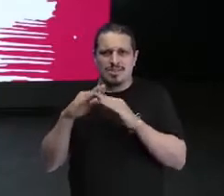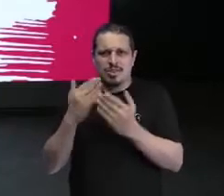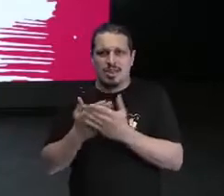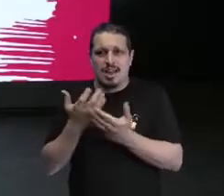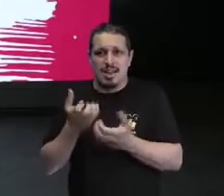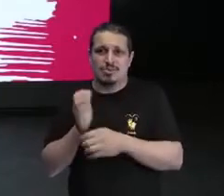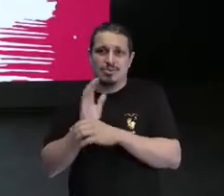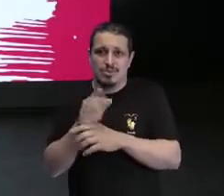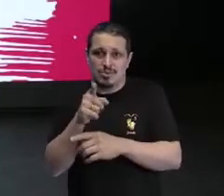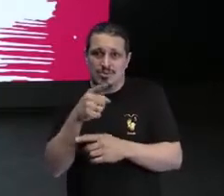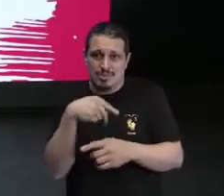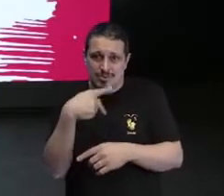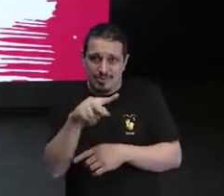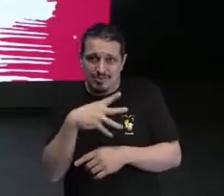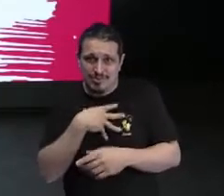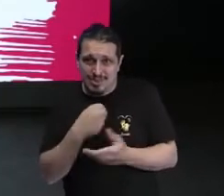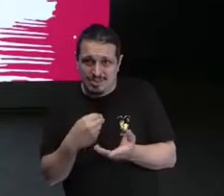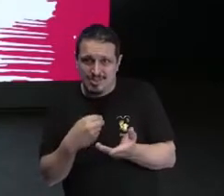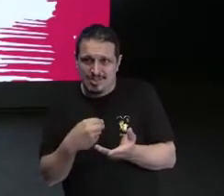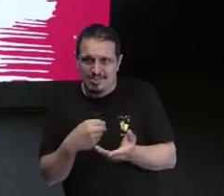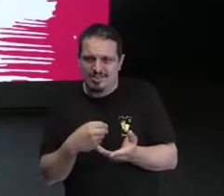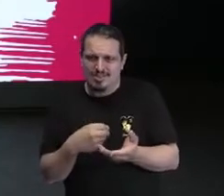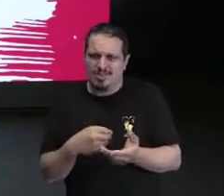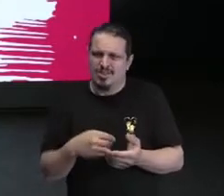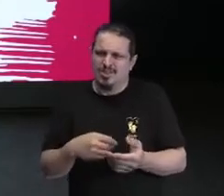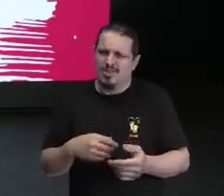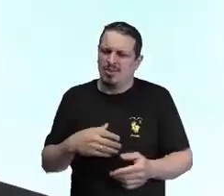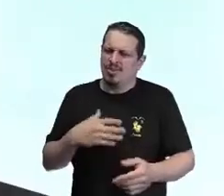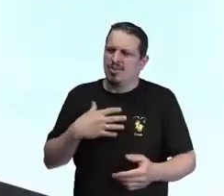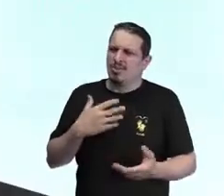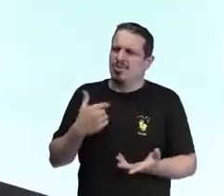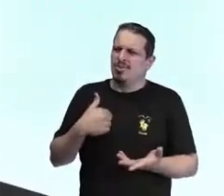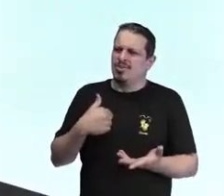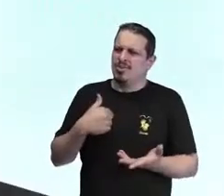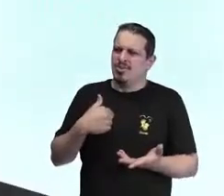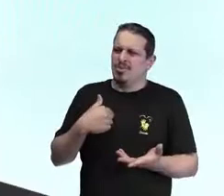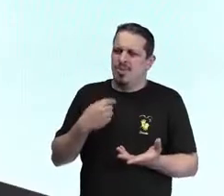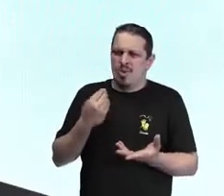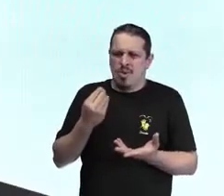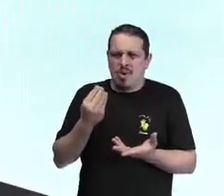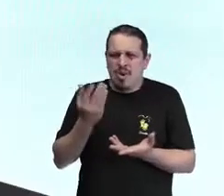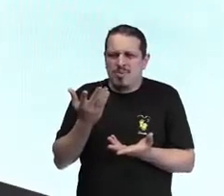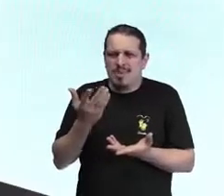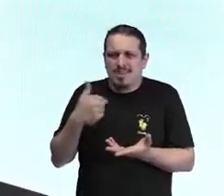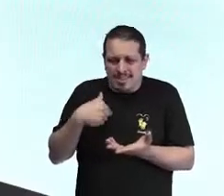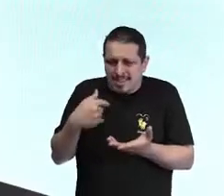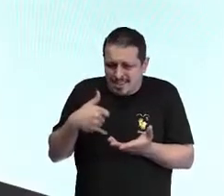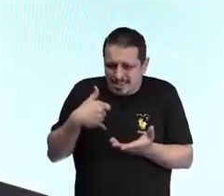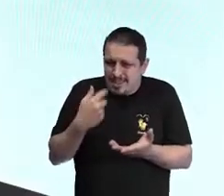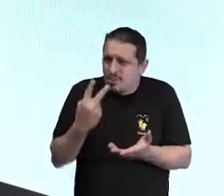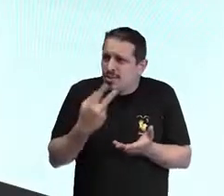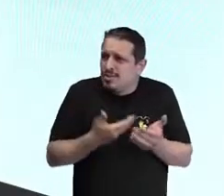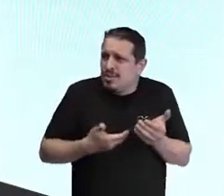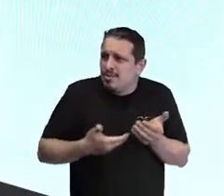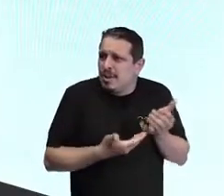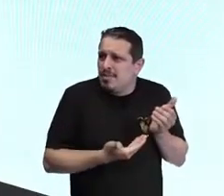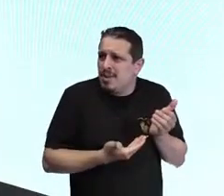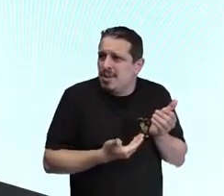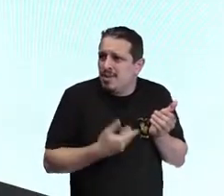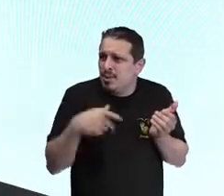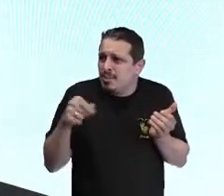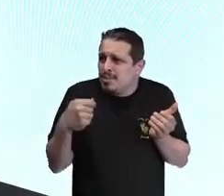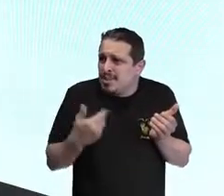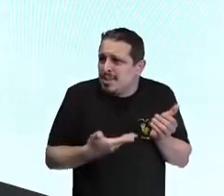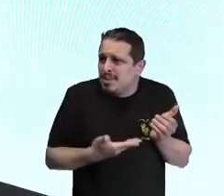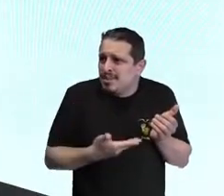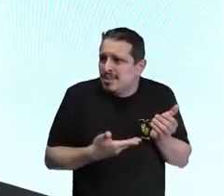precisa. E aí eu pensando, mas o que o meu filho precisa? O meu filho é um bebê de 2 anos. O que um bebê de 2 anos precisa?